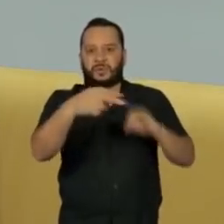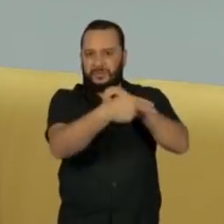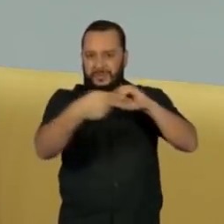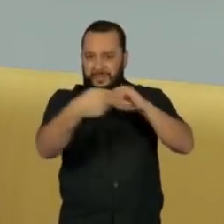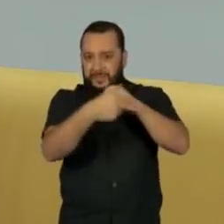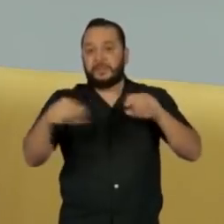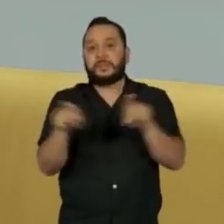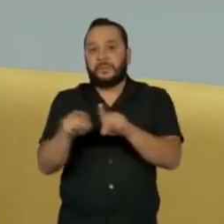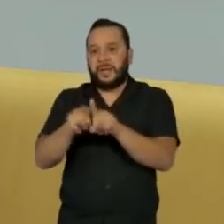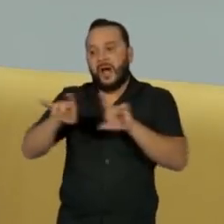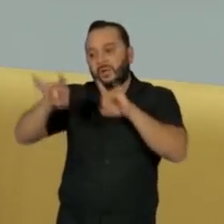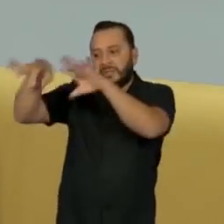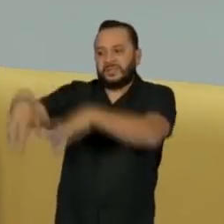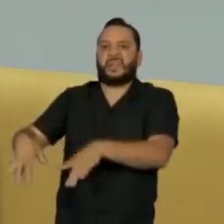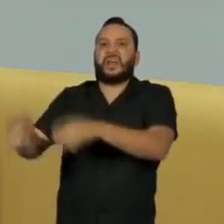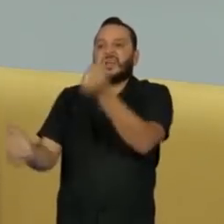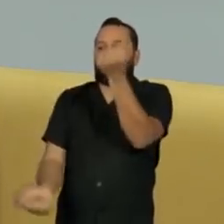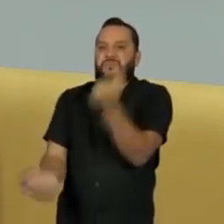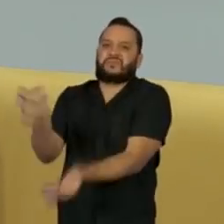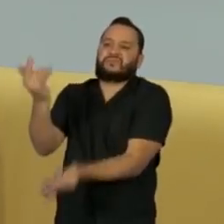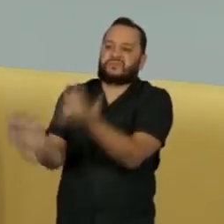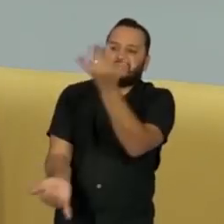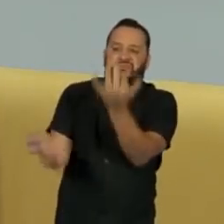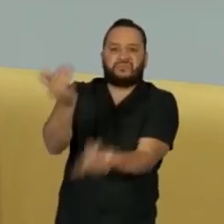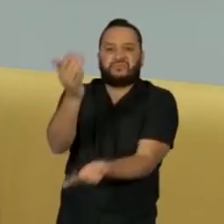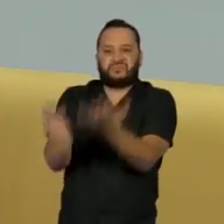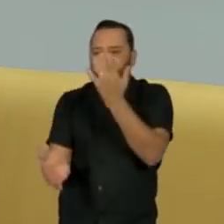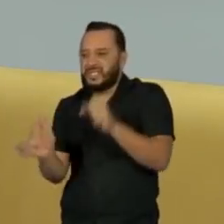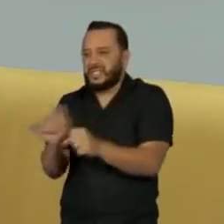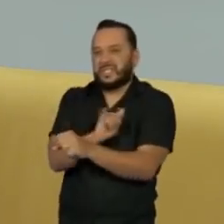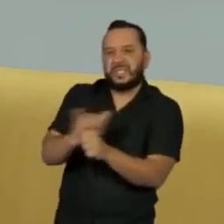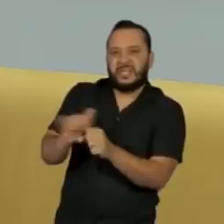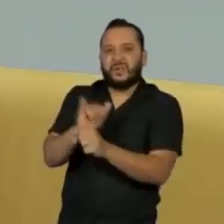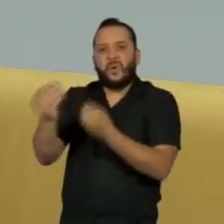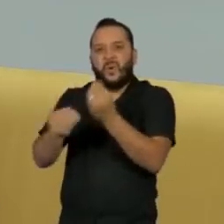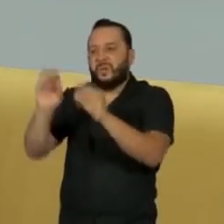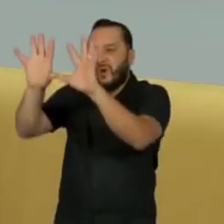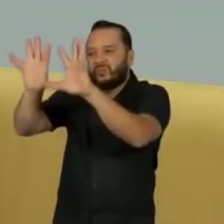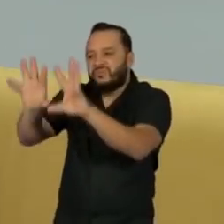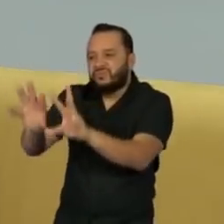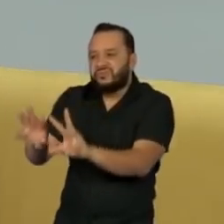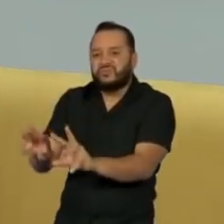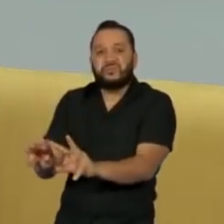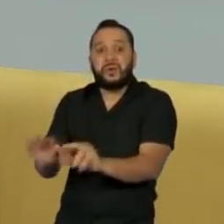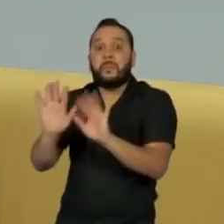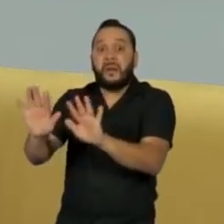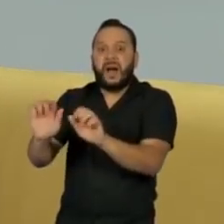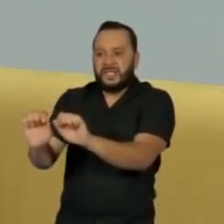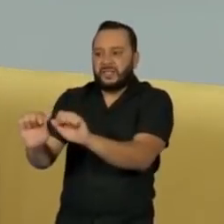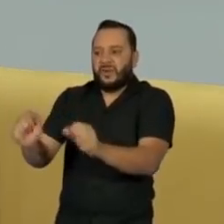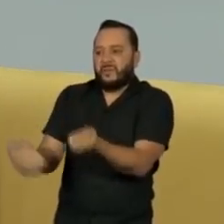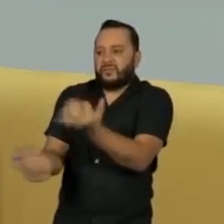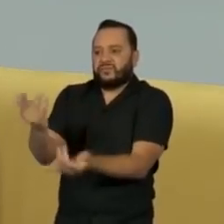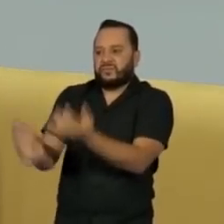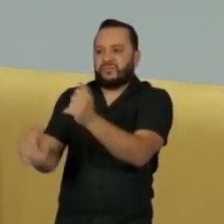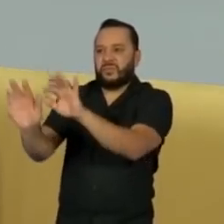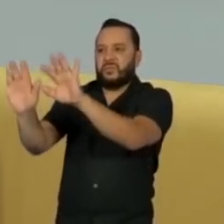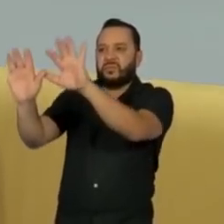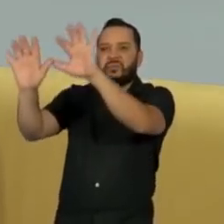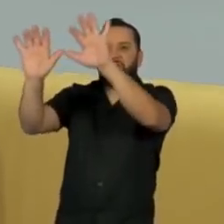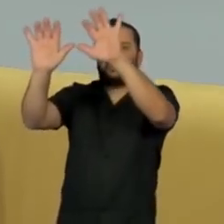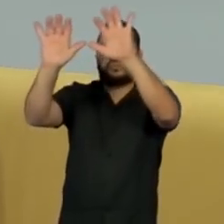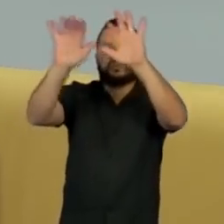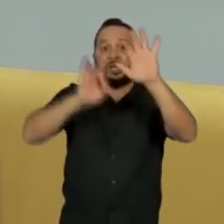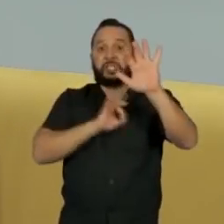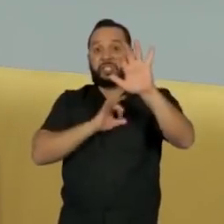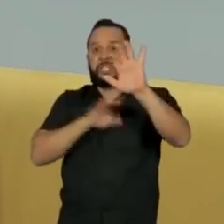o país toma novas medidas contra o fogo, a fumaça dos incêndios atravessou o oceano e já atingiu o Chile e a Argentina